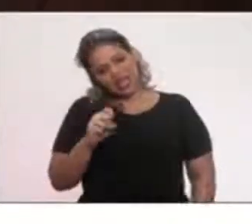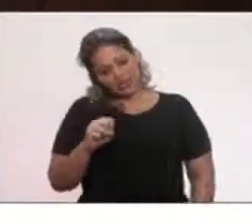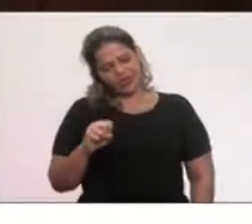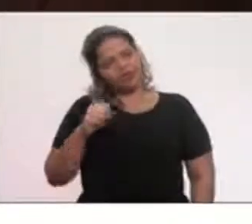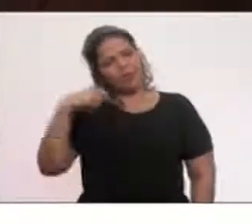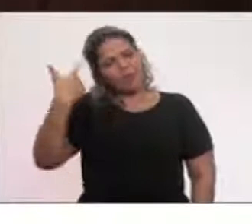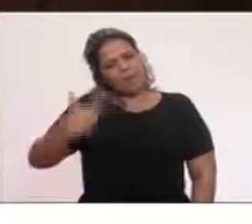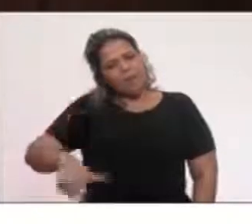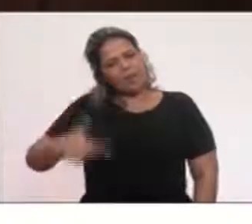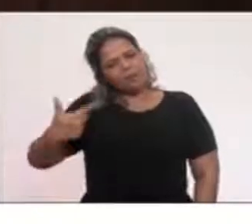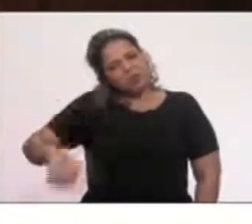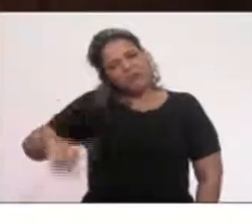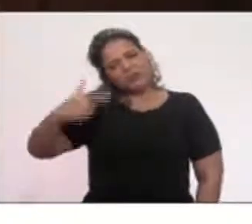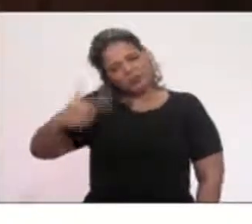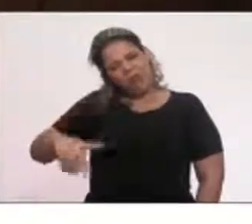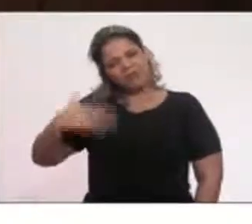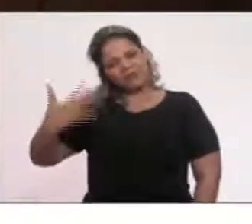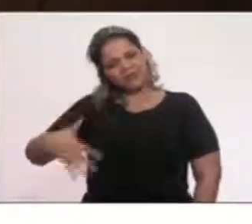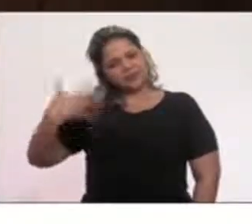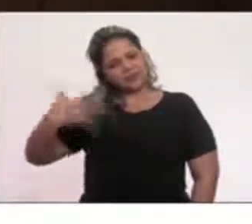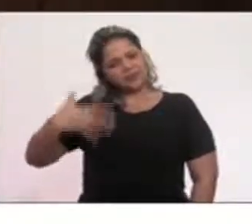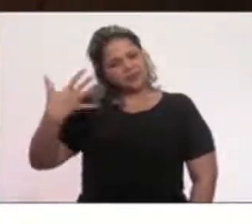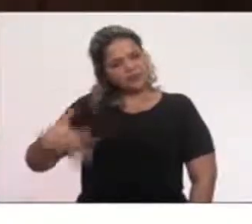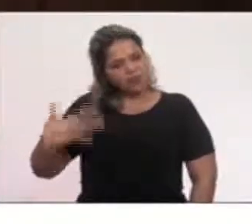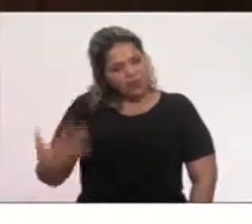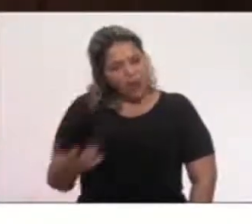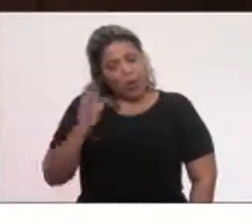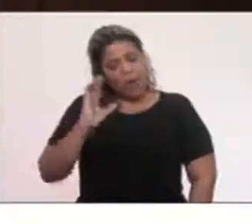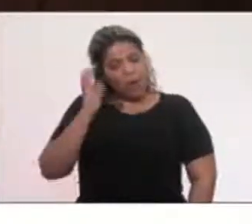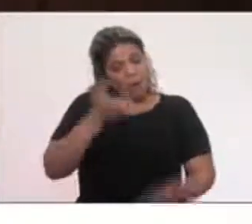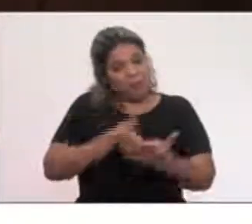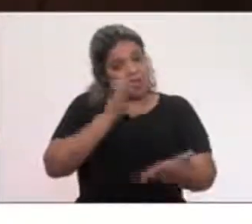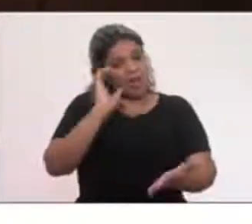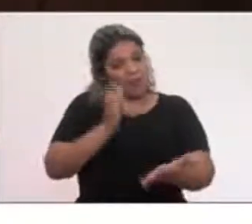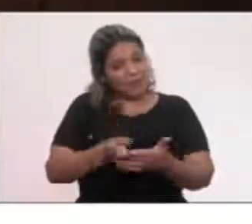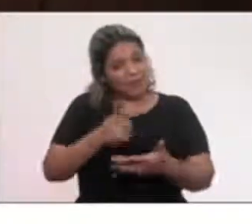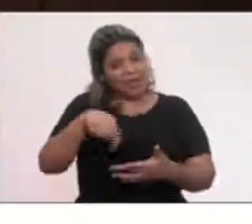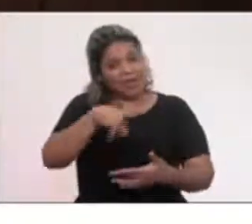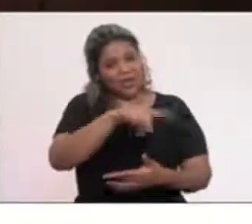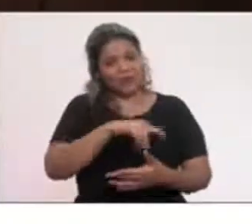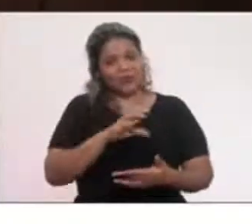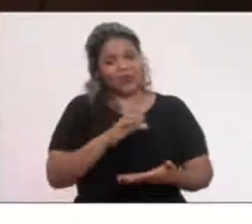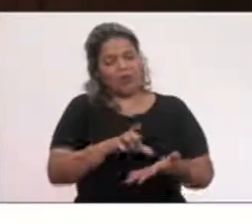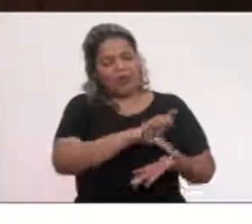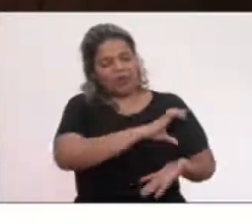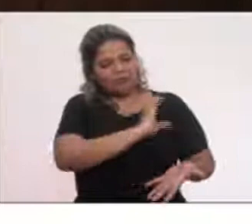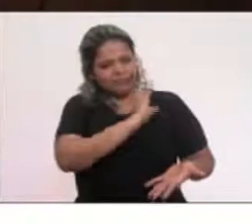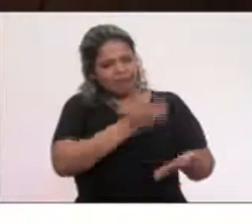cada vez mais comprometida com o pagamento dessas antecipações.